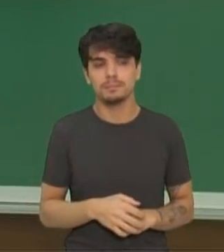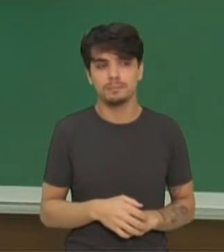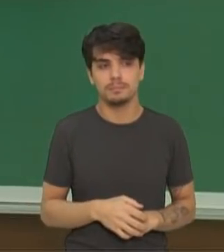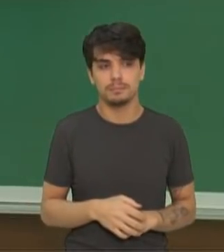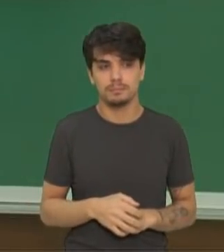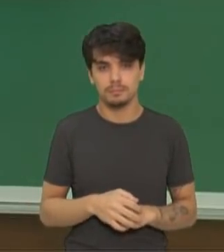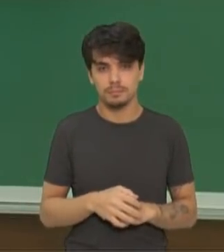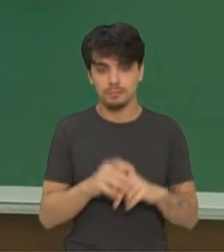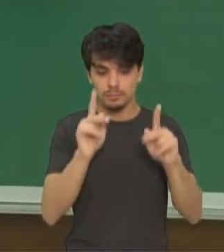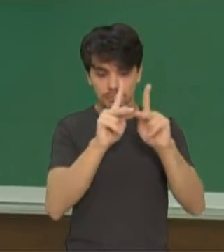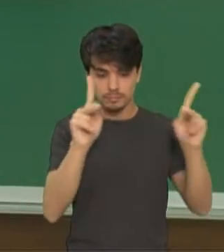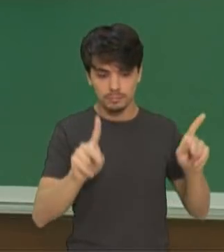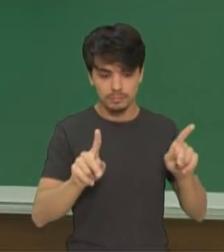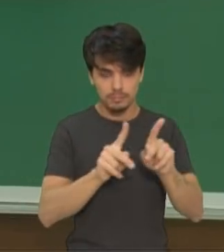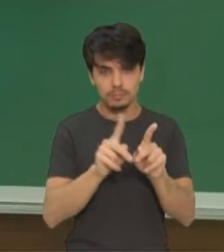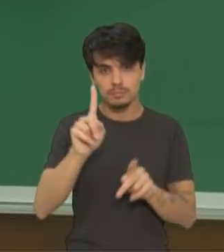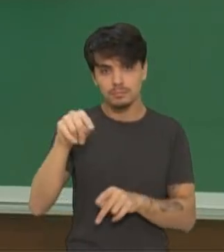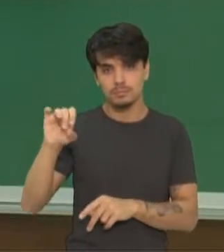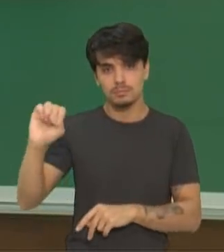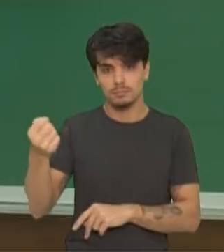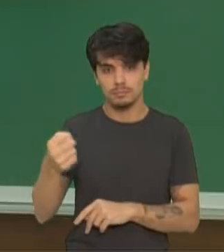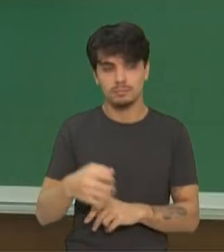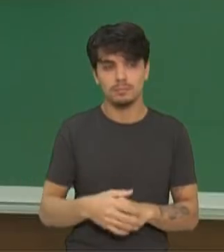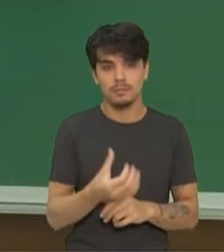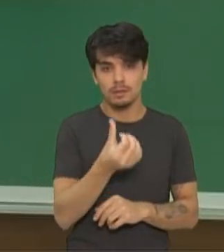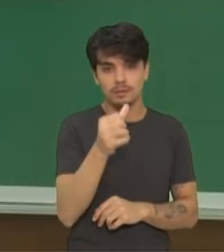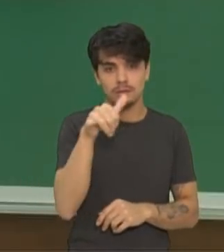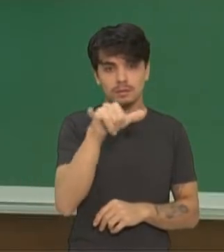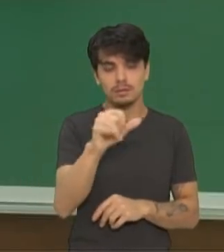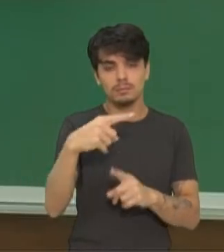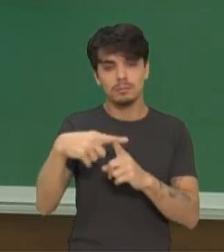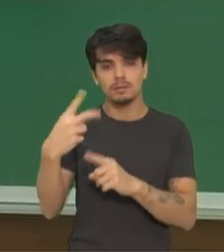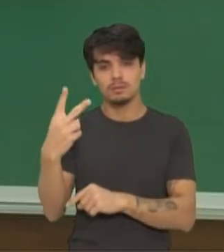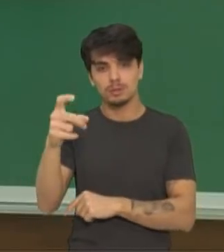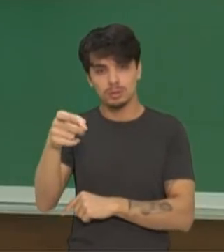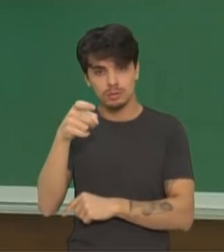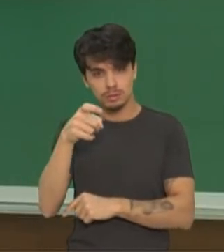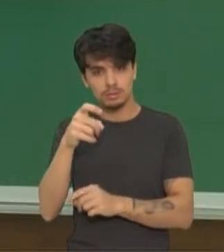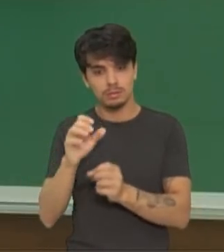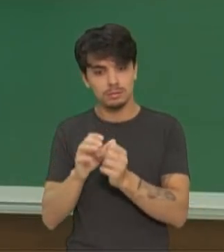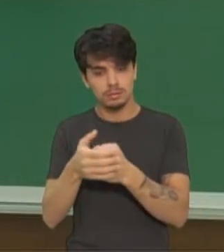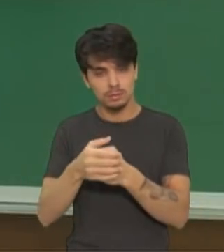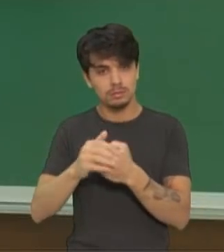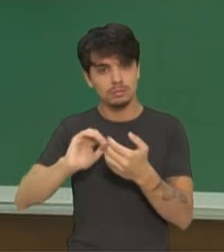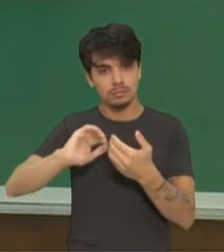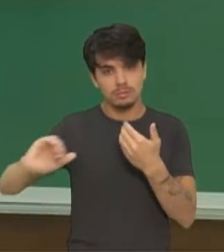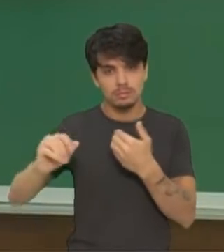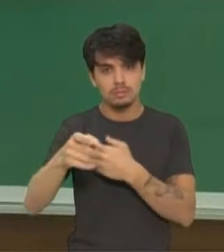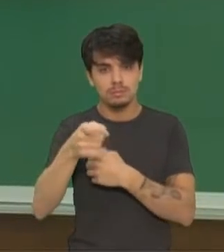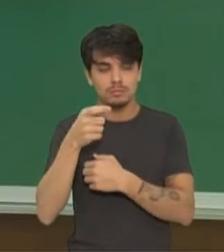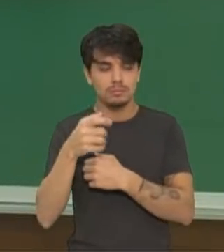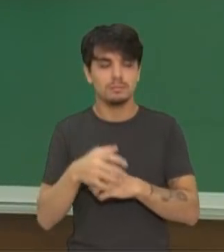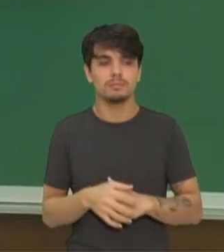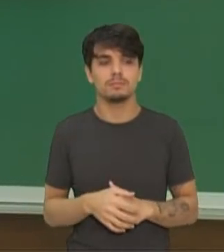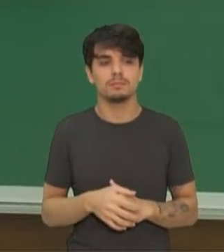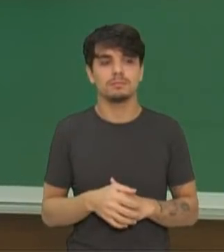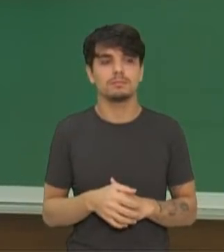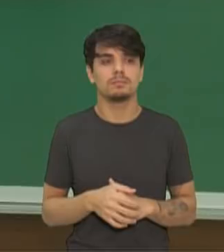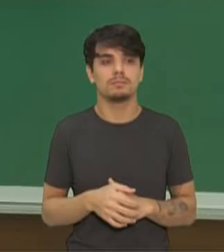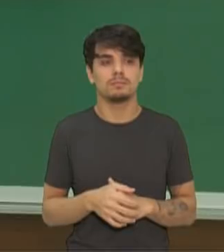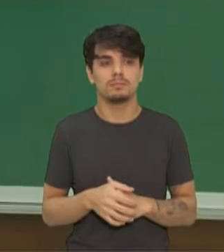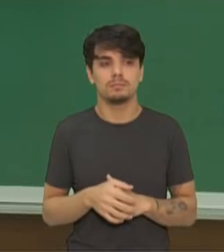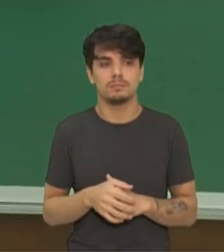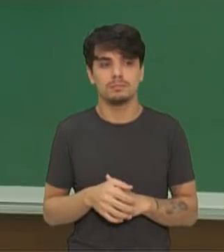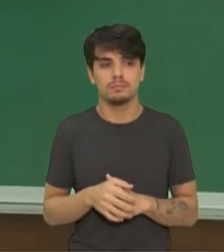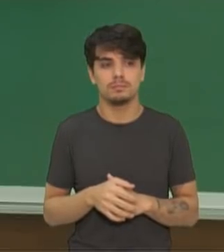80. 6y mais 2x e isolamos o x. Né? Então, o x aqui passa